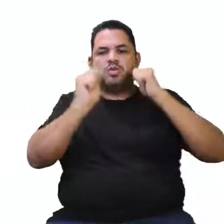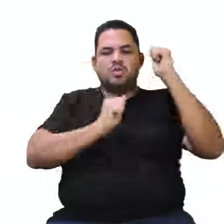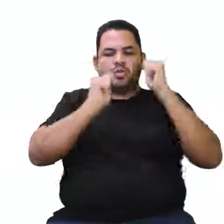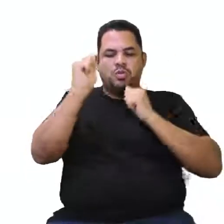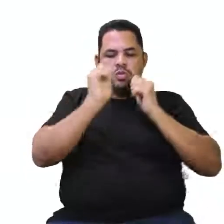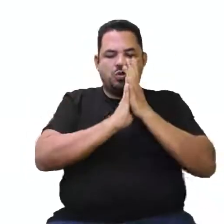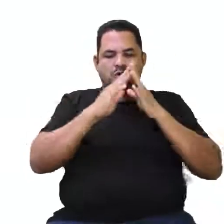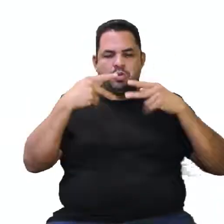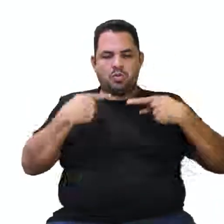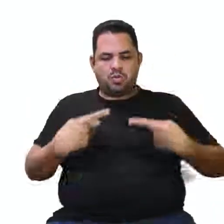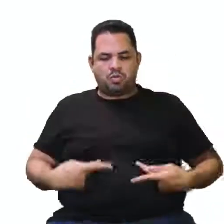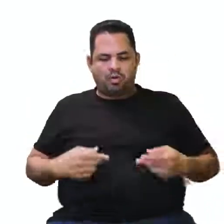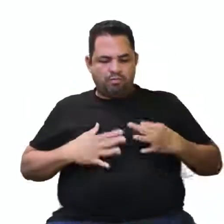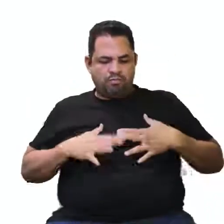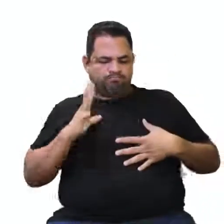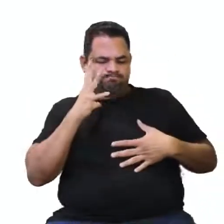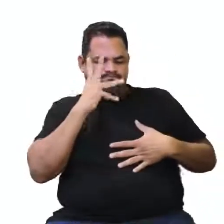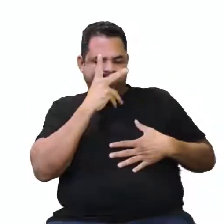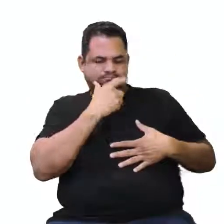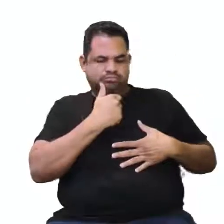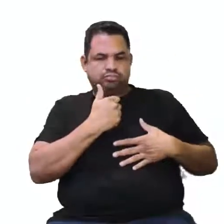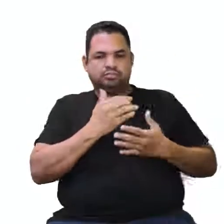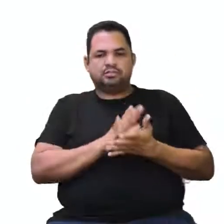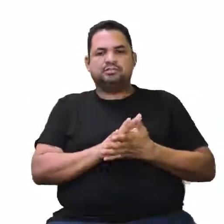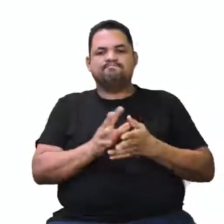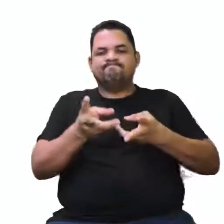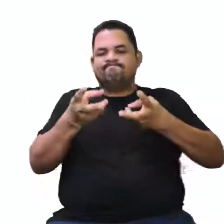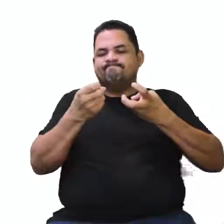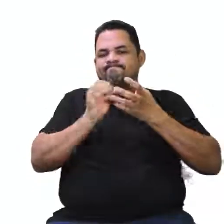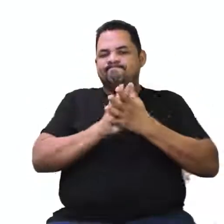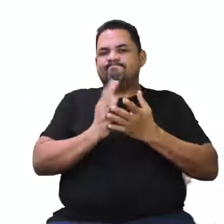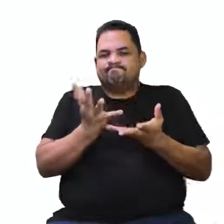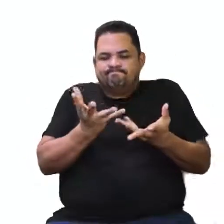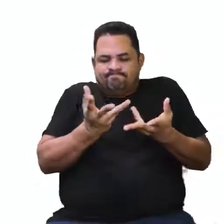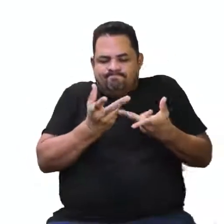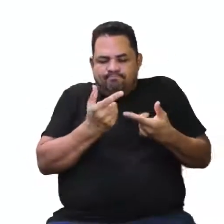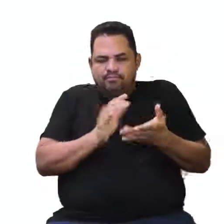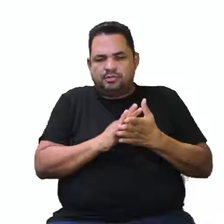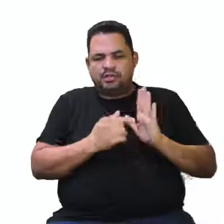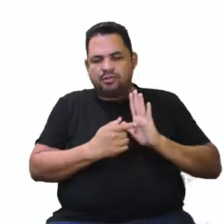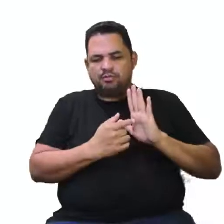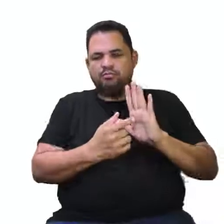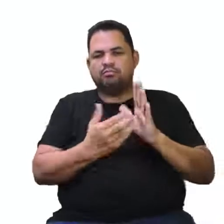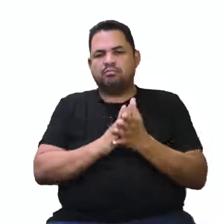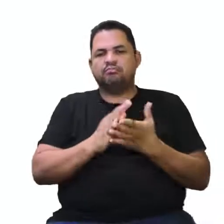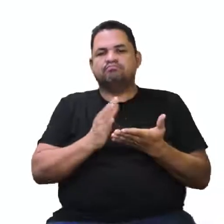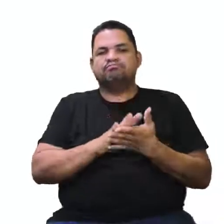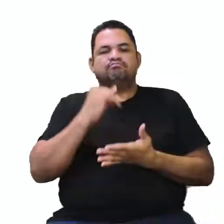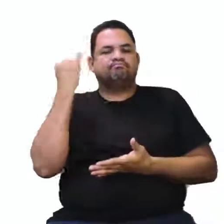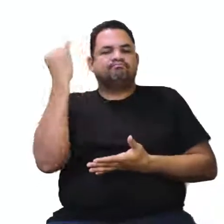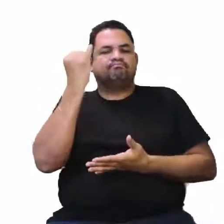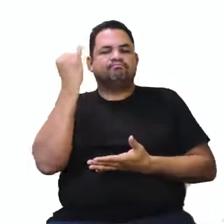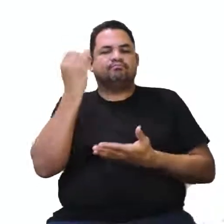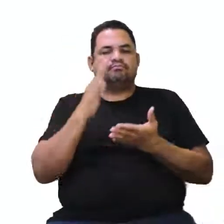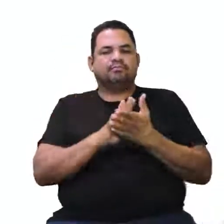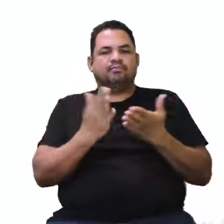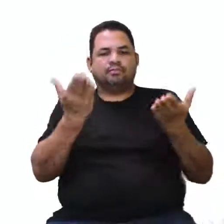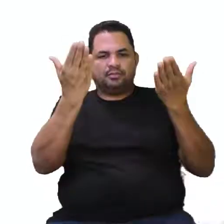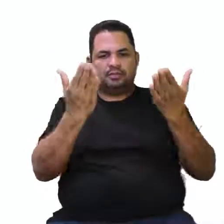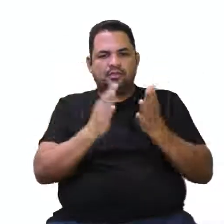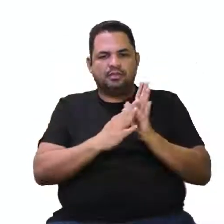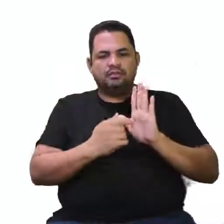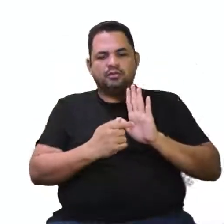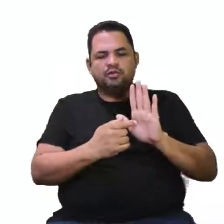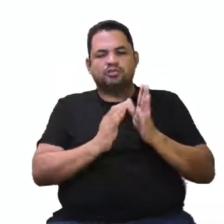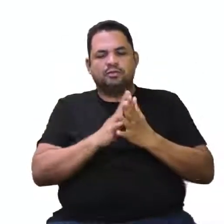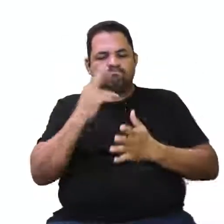do corpo belo. Percebam aí que as abordagens, as habilidades que a gente está trazendo aí, elas são muito importantes e vai